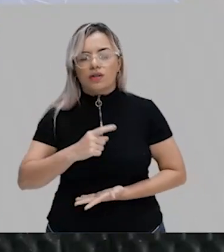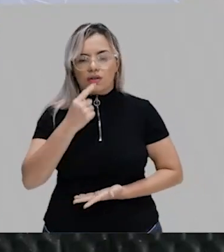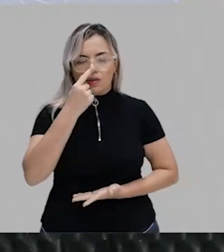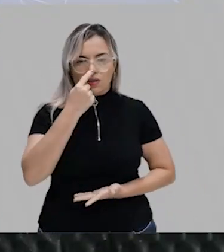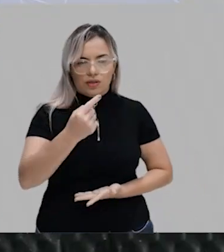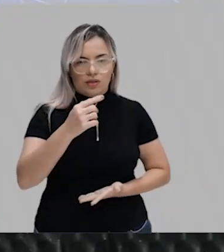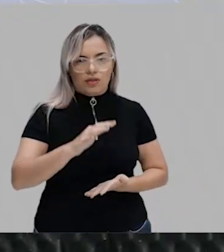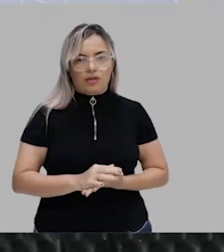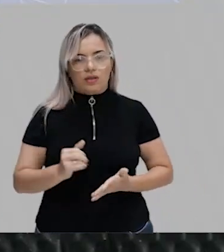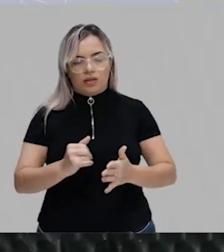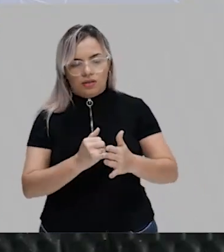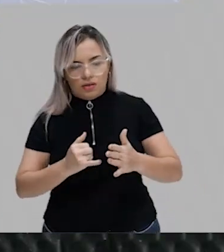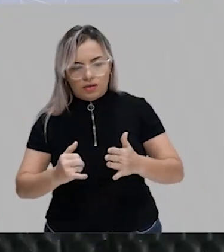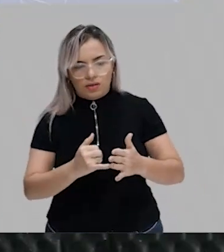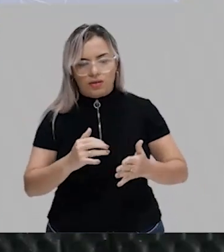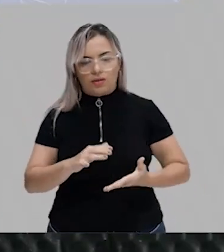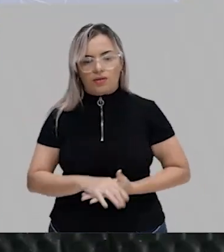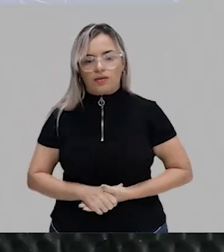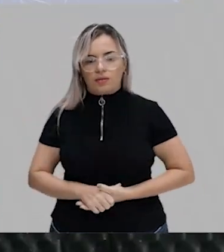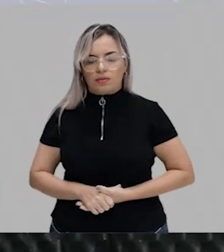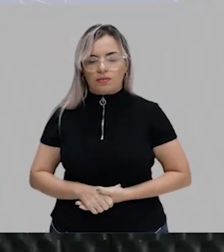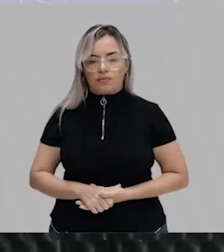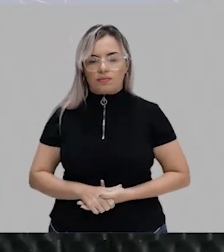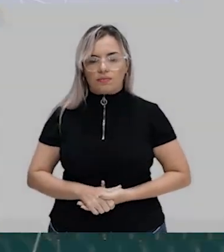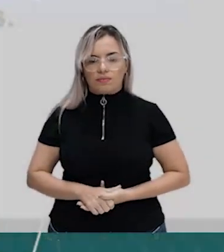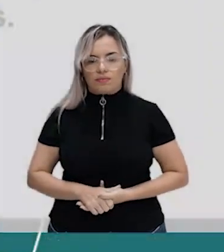utilizando a informalidade.